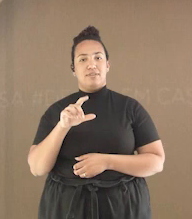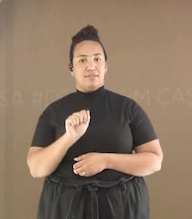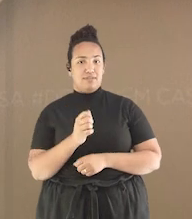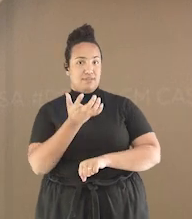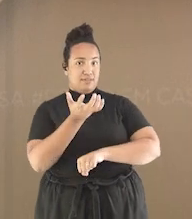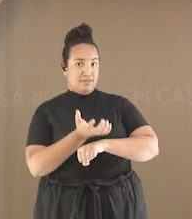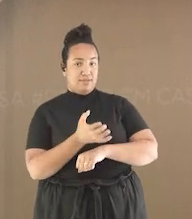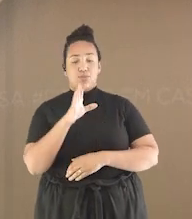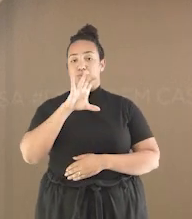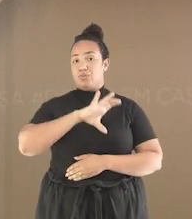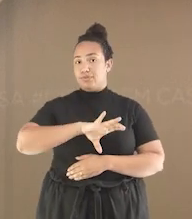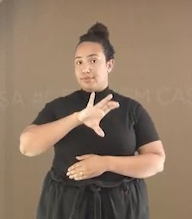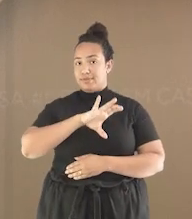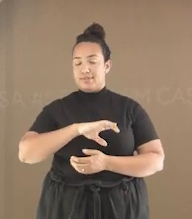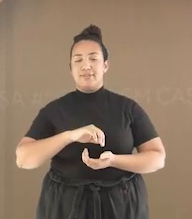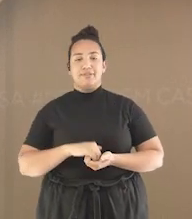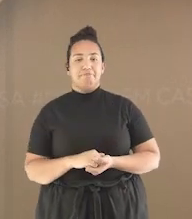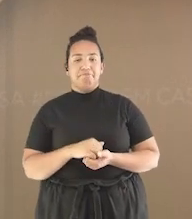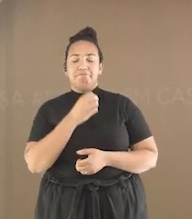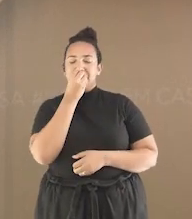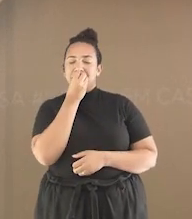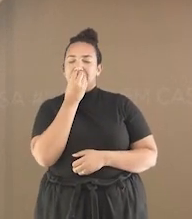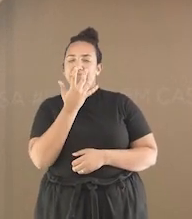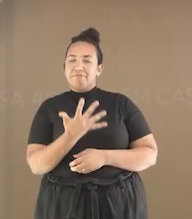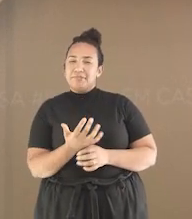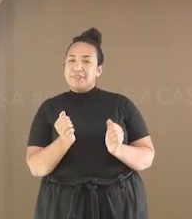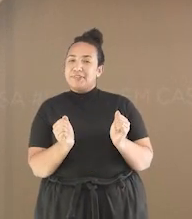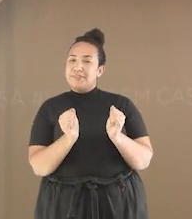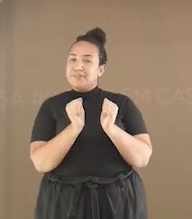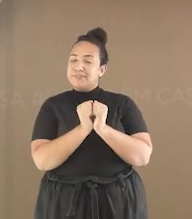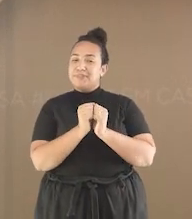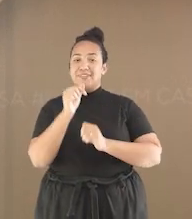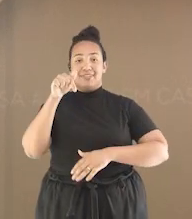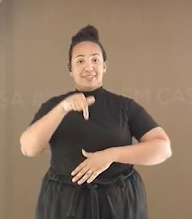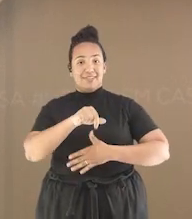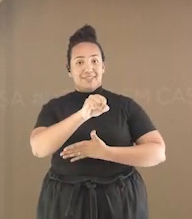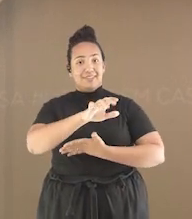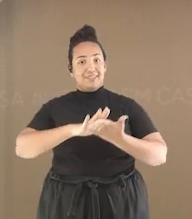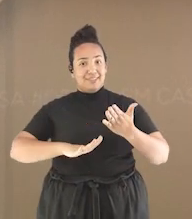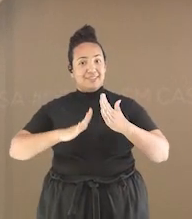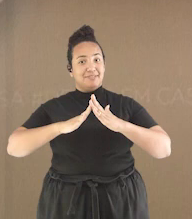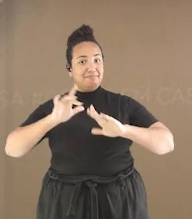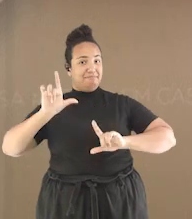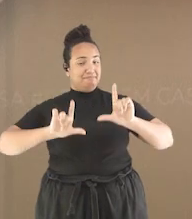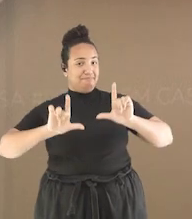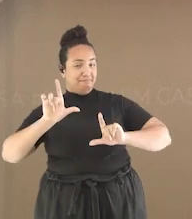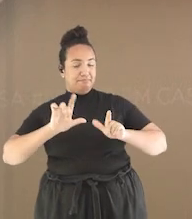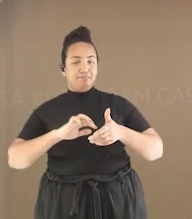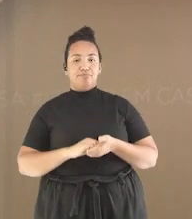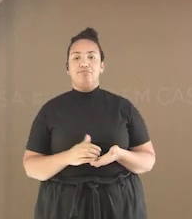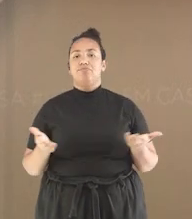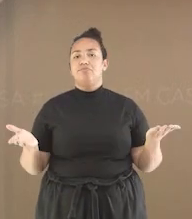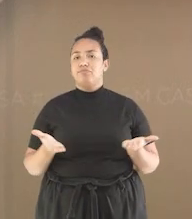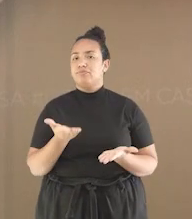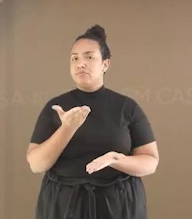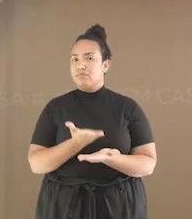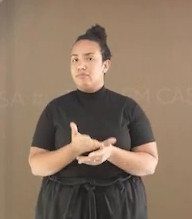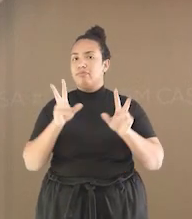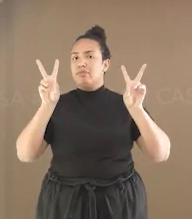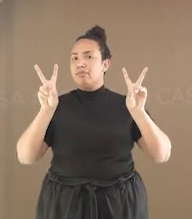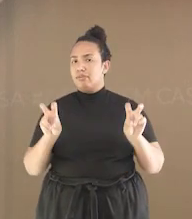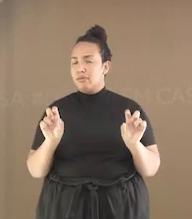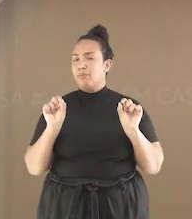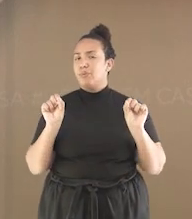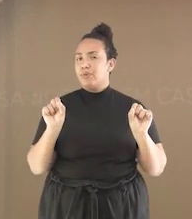portuguesa. É muito bom estarmos juntos aqui no Dever em Casa na TV. E o tema da aula de hoje